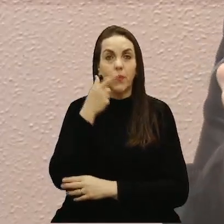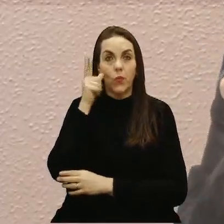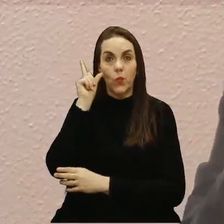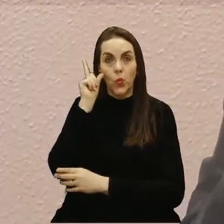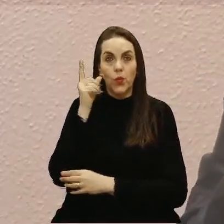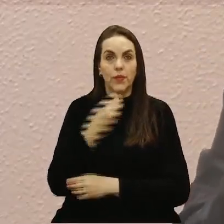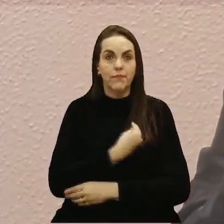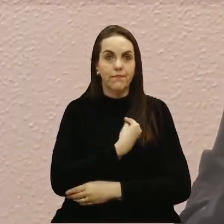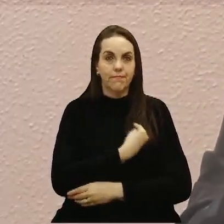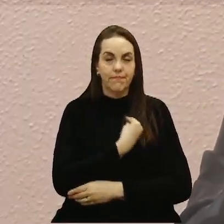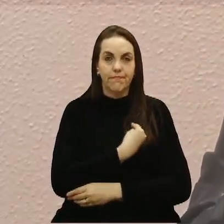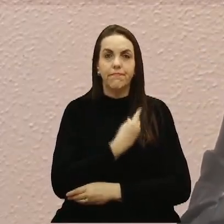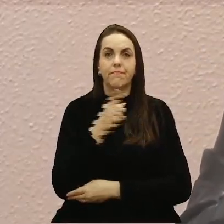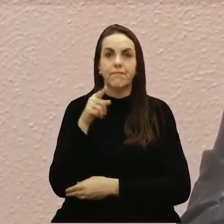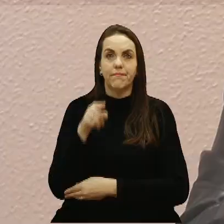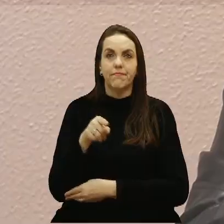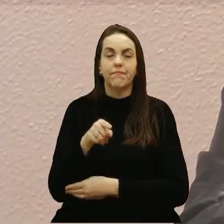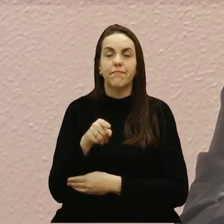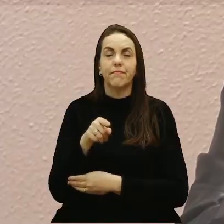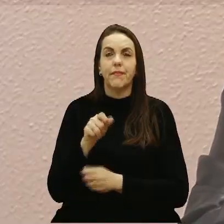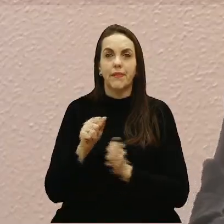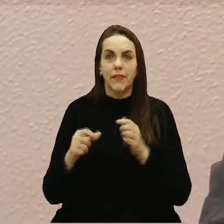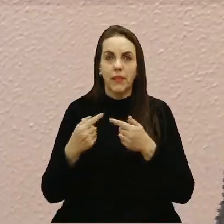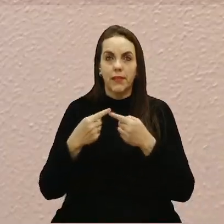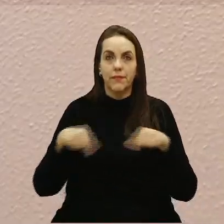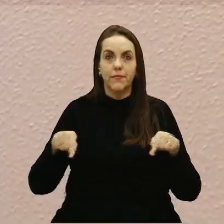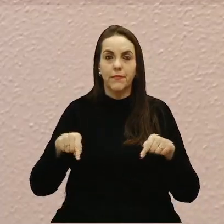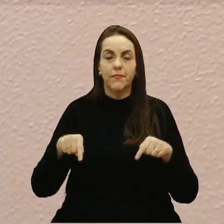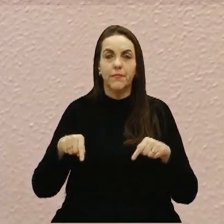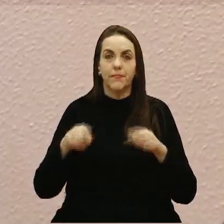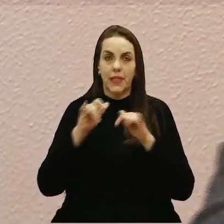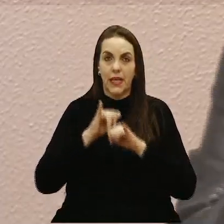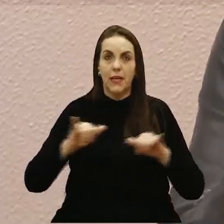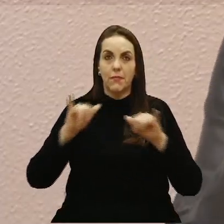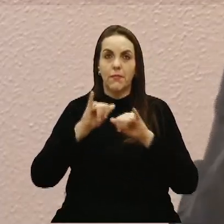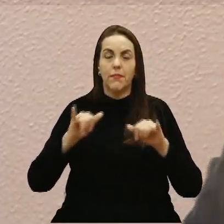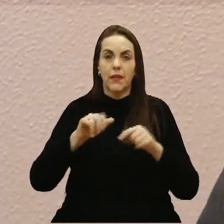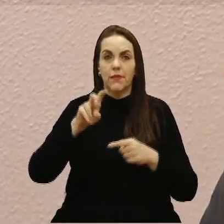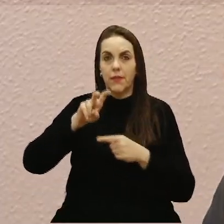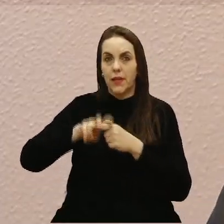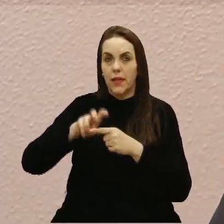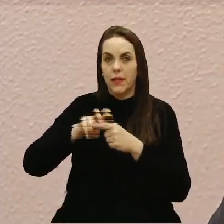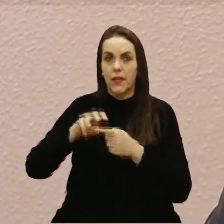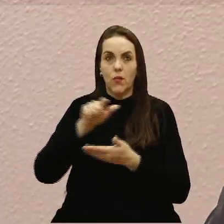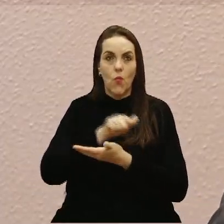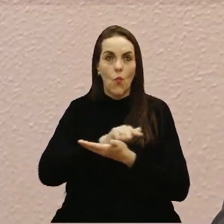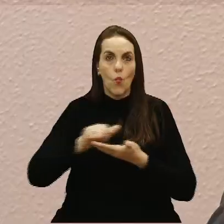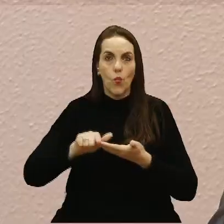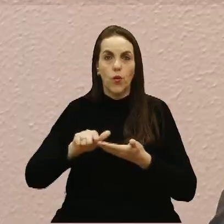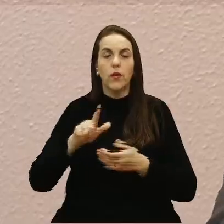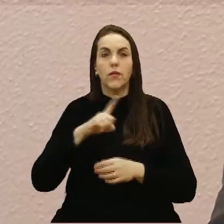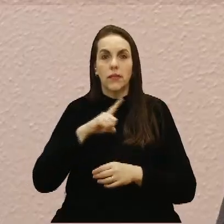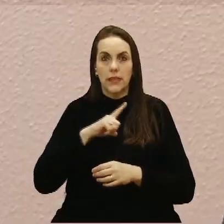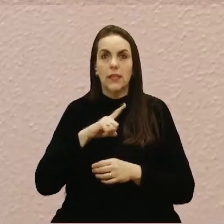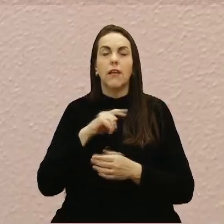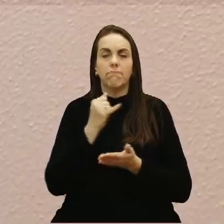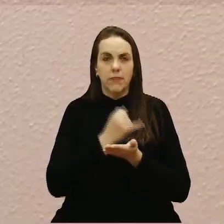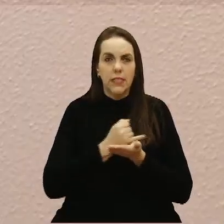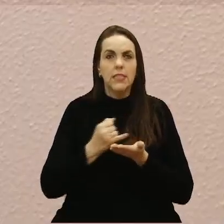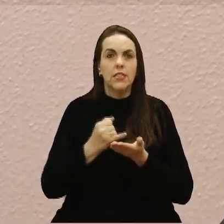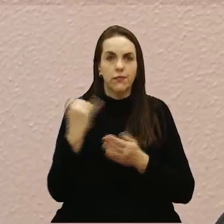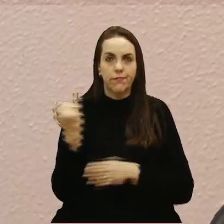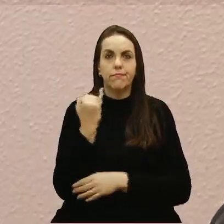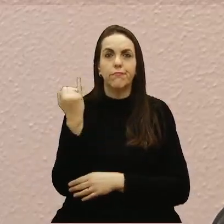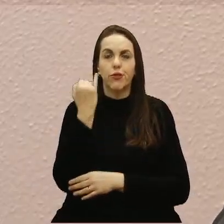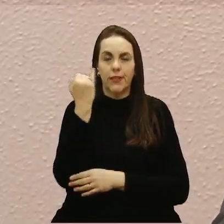tivemos presentes no lançamento da campanha Cadeira Vazia, onde foi uma grande iniciativa do Grupo Mulheres do Brasil.